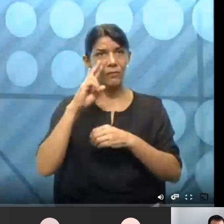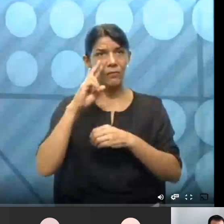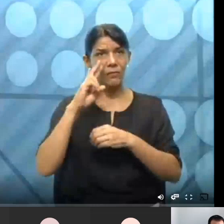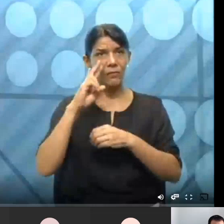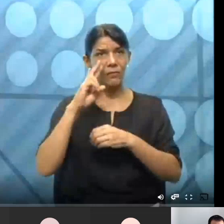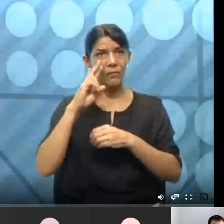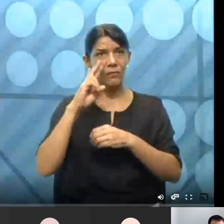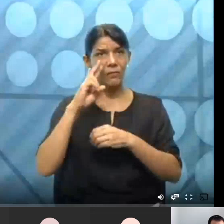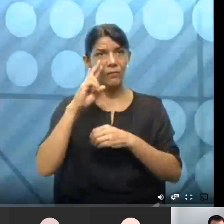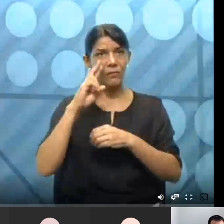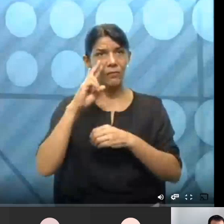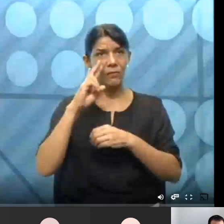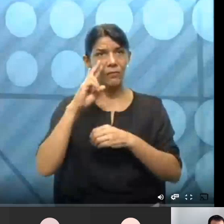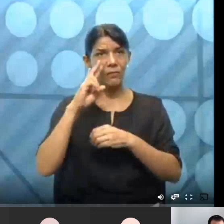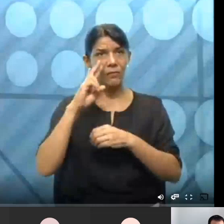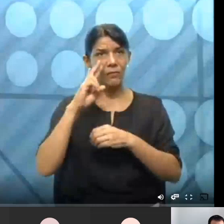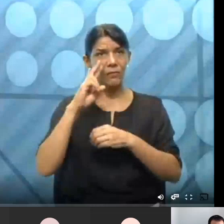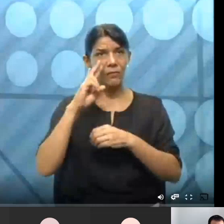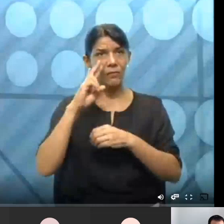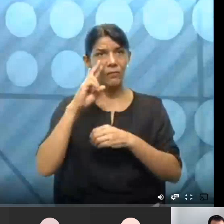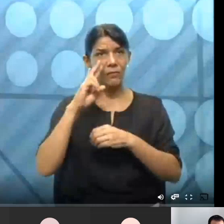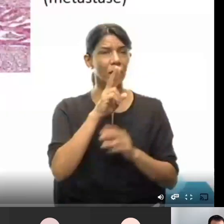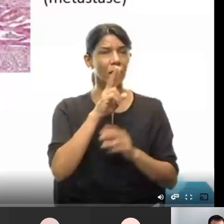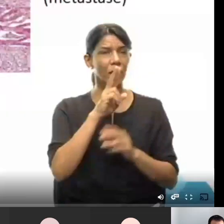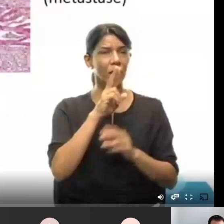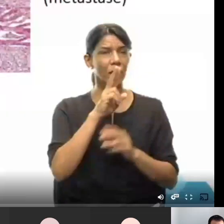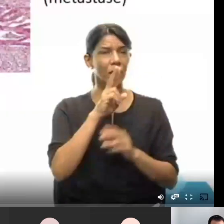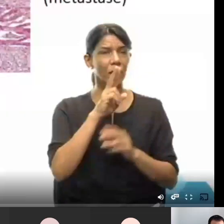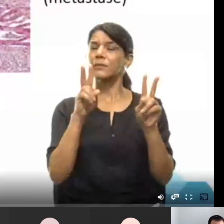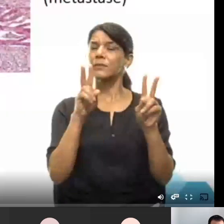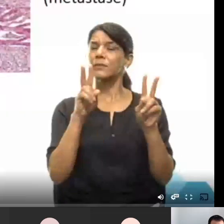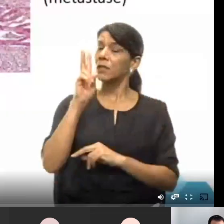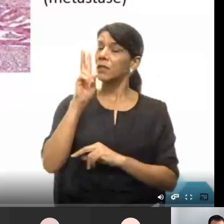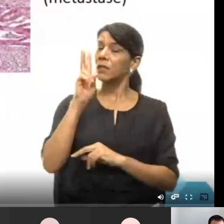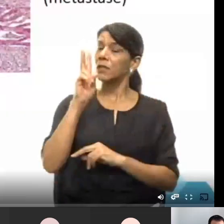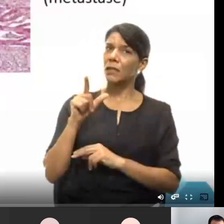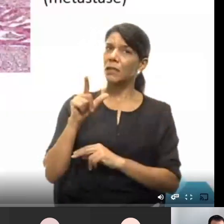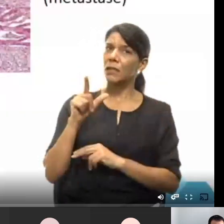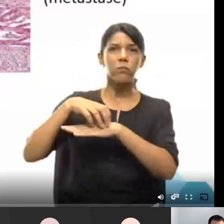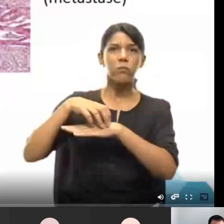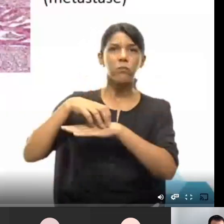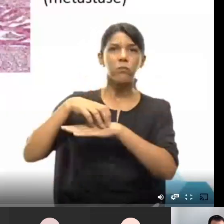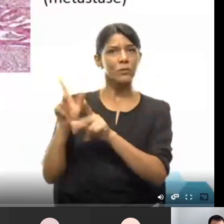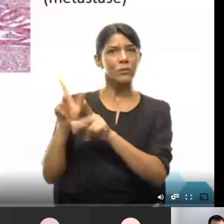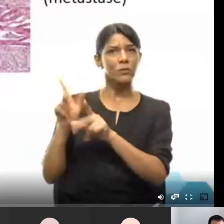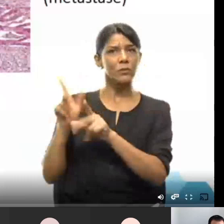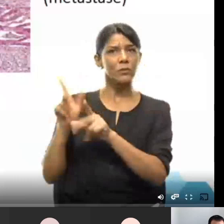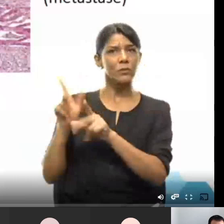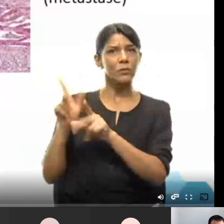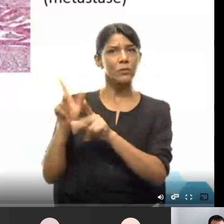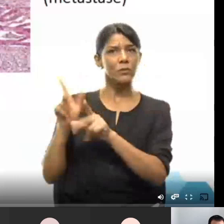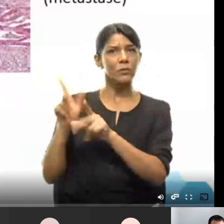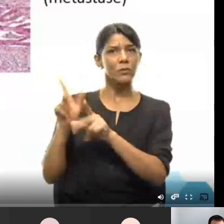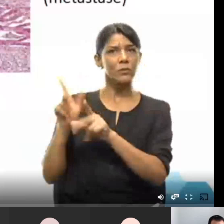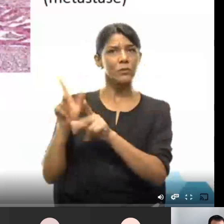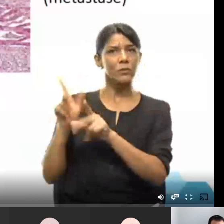malignos. Fica bem claro a visualização. Apesar de serem tumores diferentes, a gente já consegue